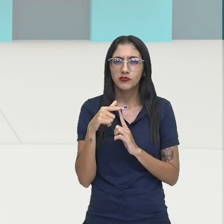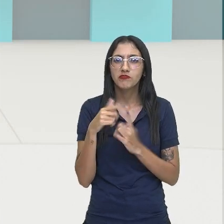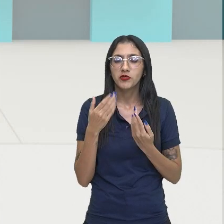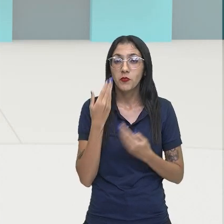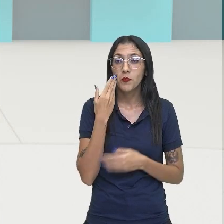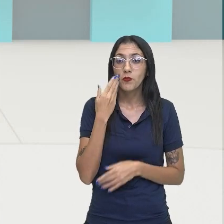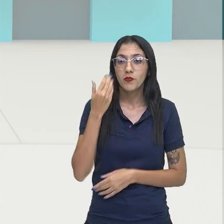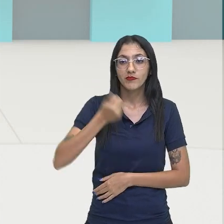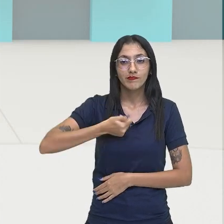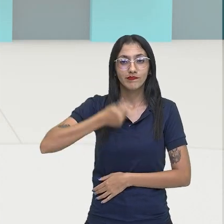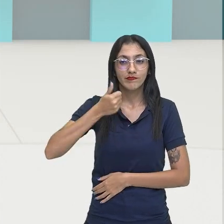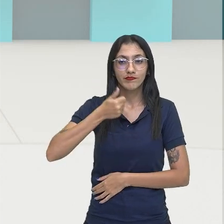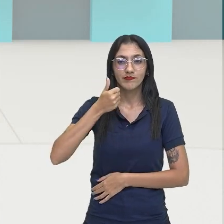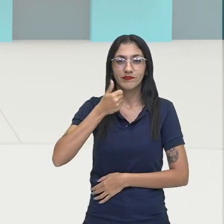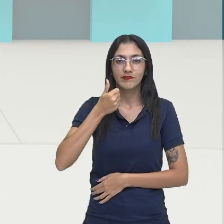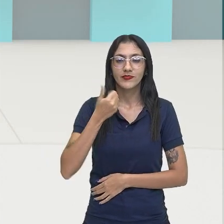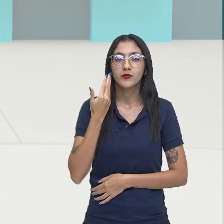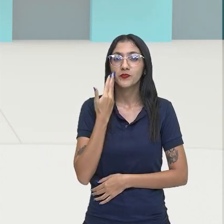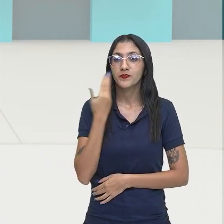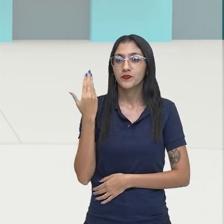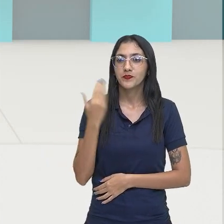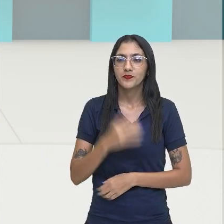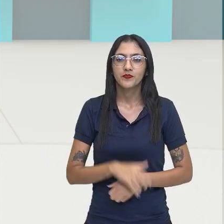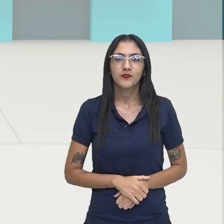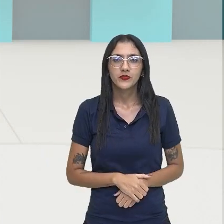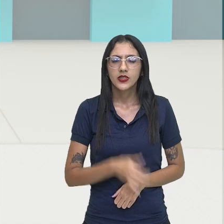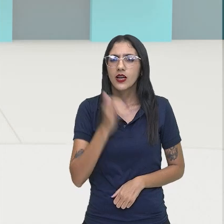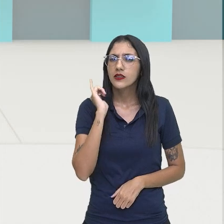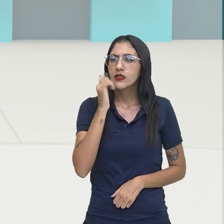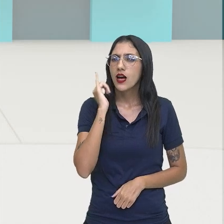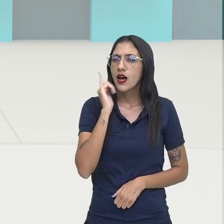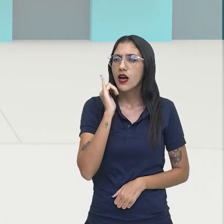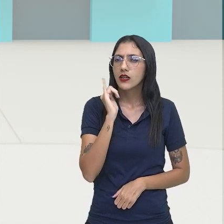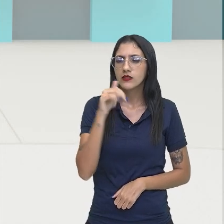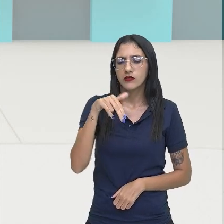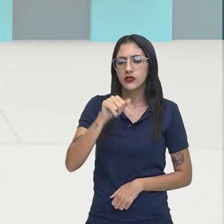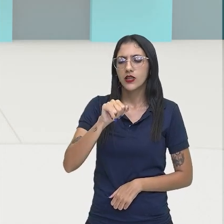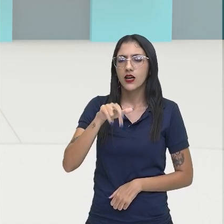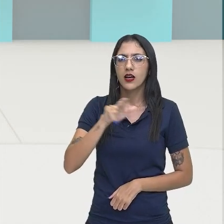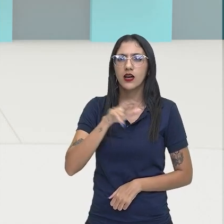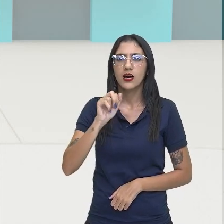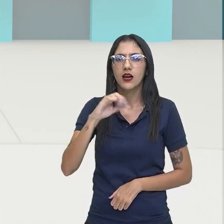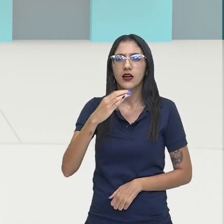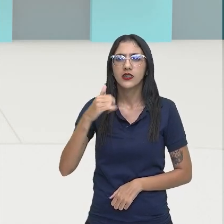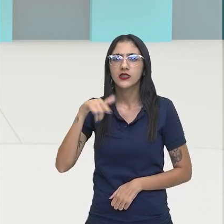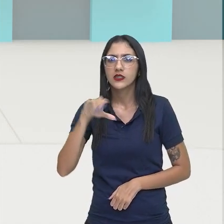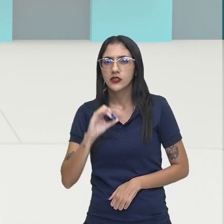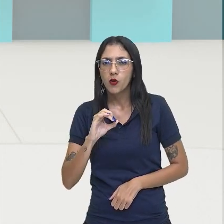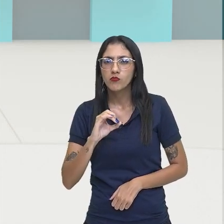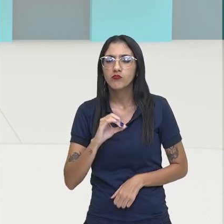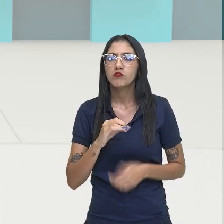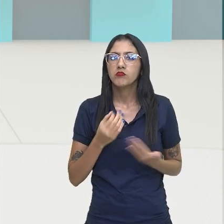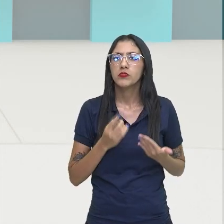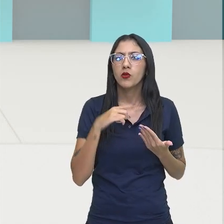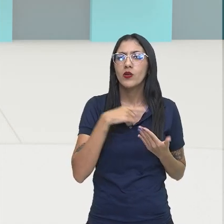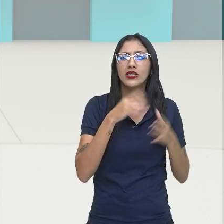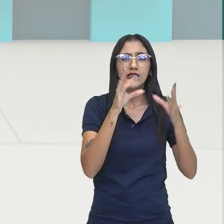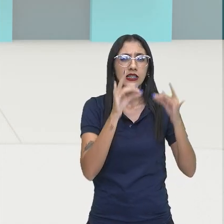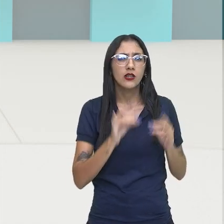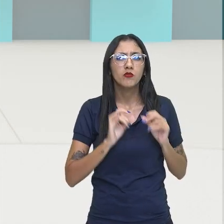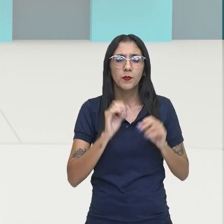o primeiro. Narração. De acordo com a enciclopédia Significados, tem